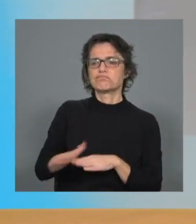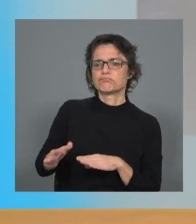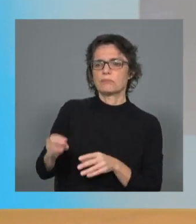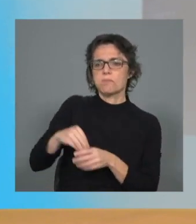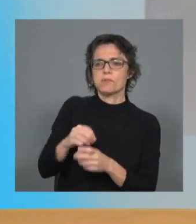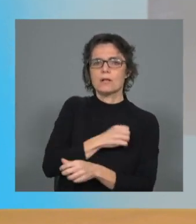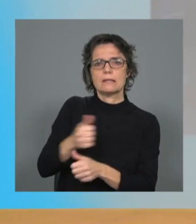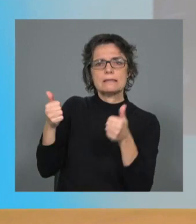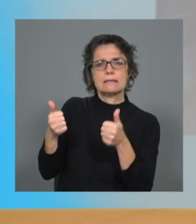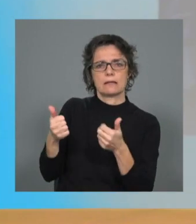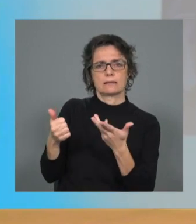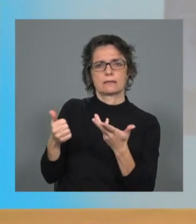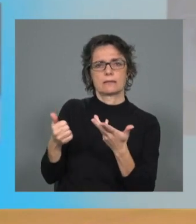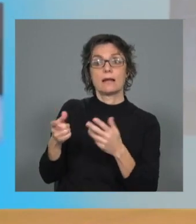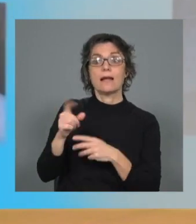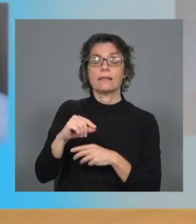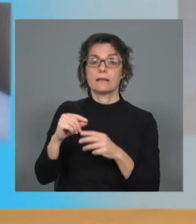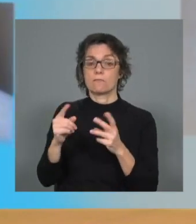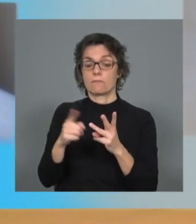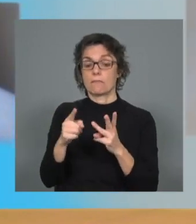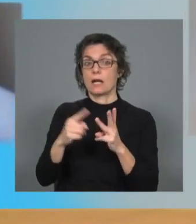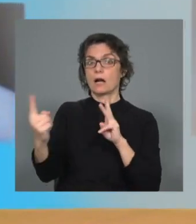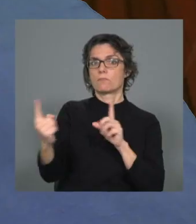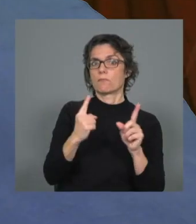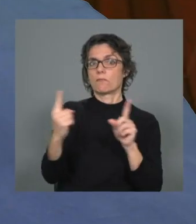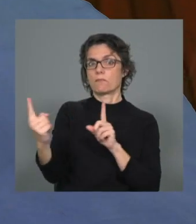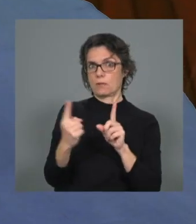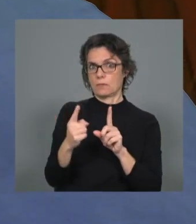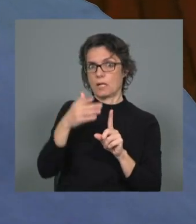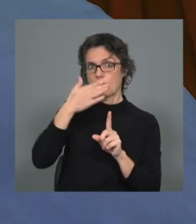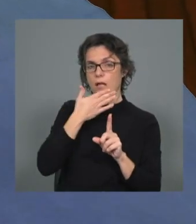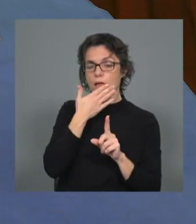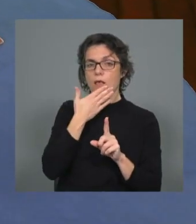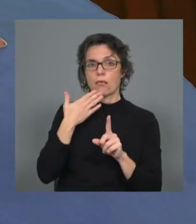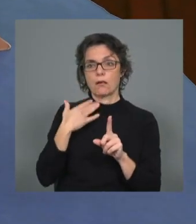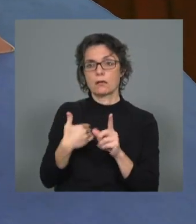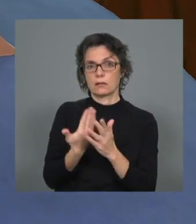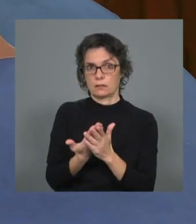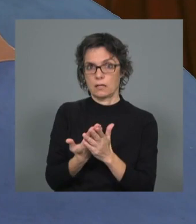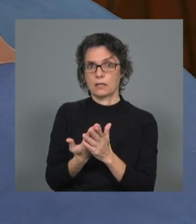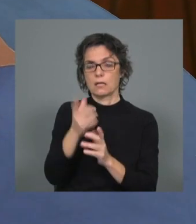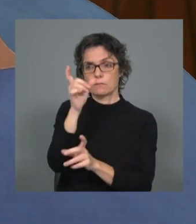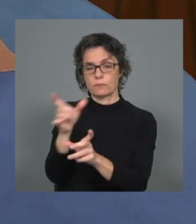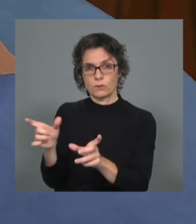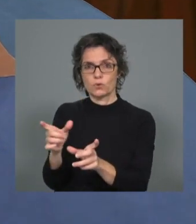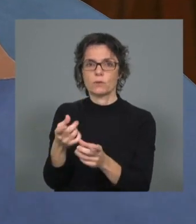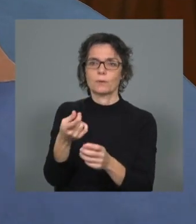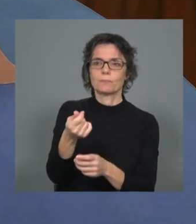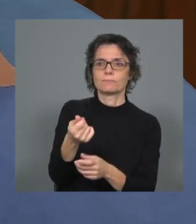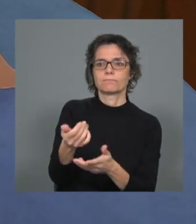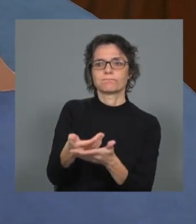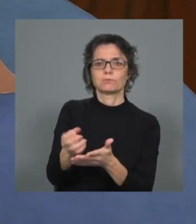apostando mais também na questão da mobilidade dentro das cidades, da facilidade desse acesso por pessoas que têm mais carências económicas.